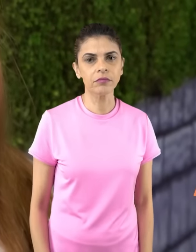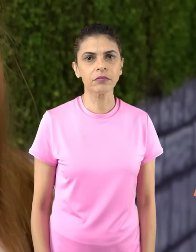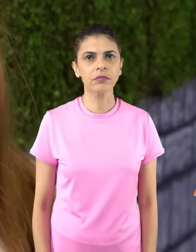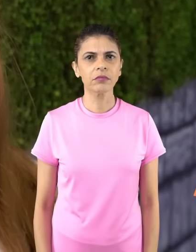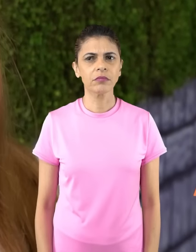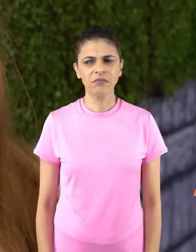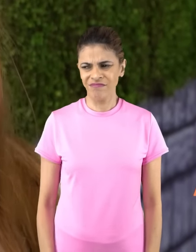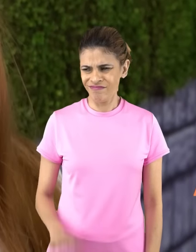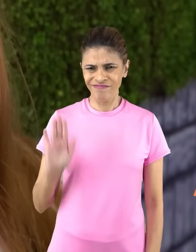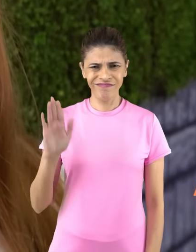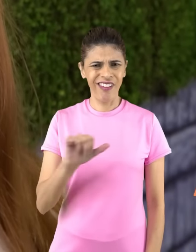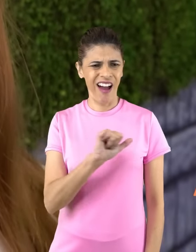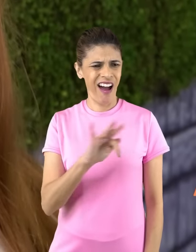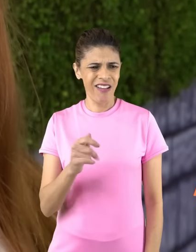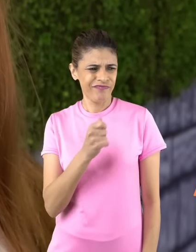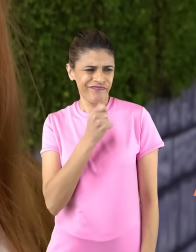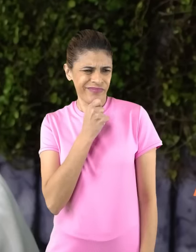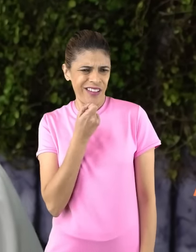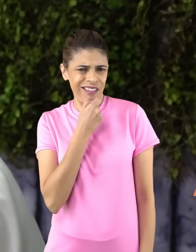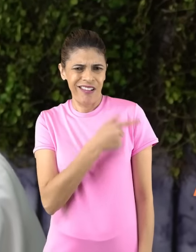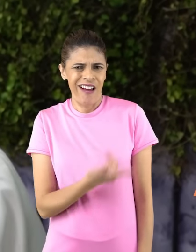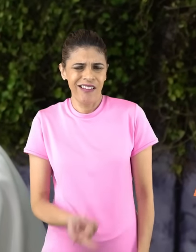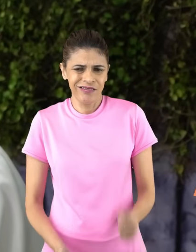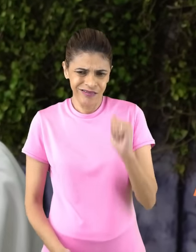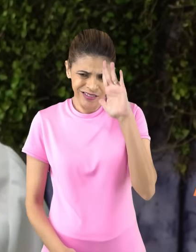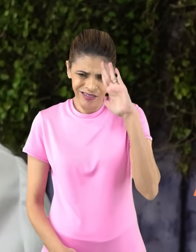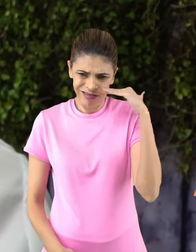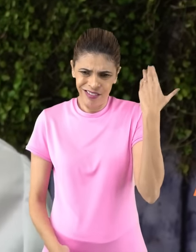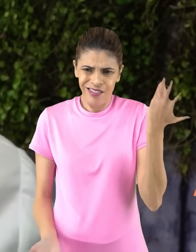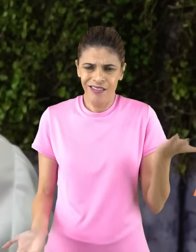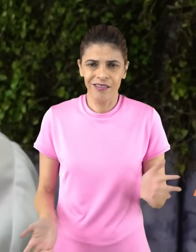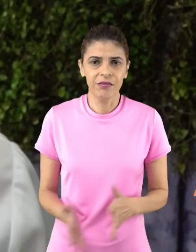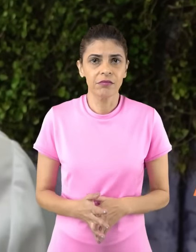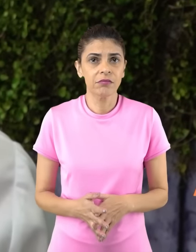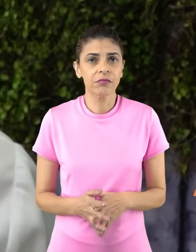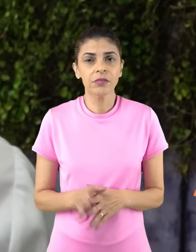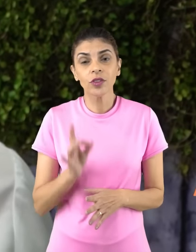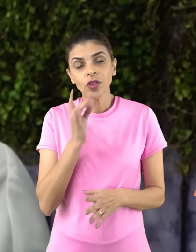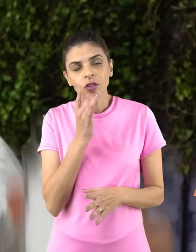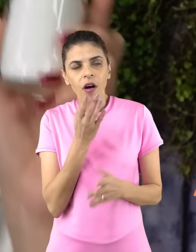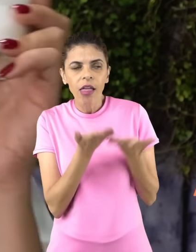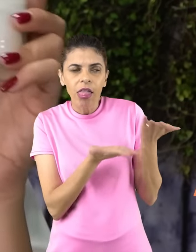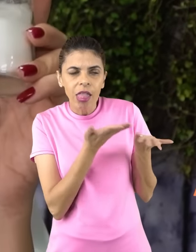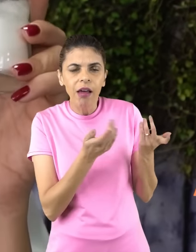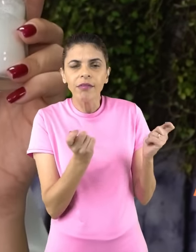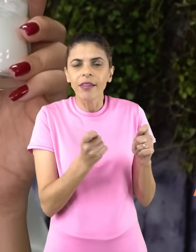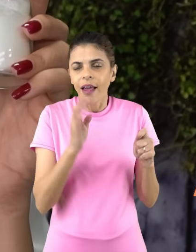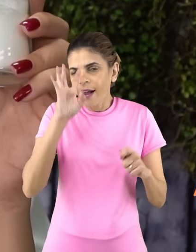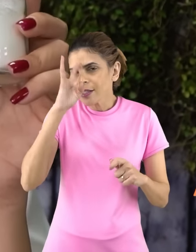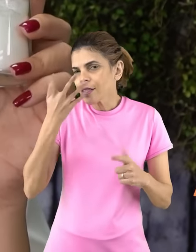Aff, amigo, o Daniel é sem sal Ah, eu sei Mas é só jogar um salzinho que resolve